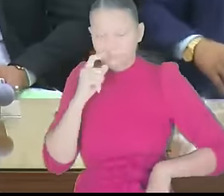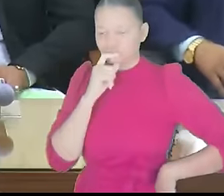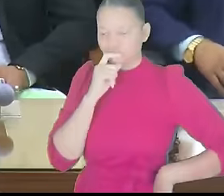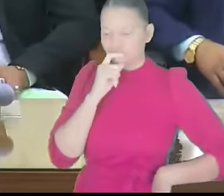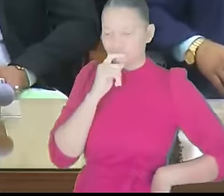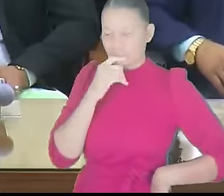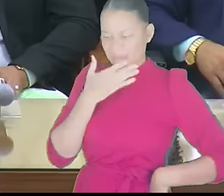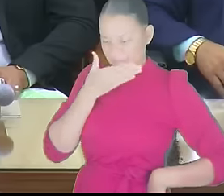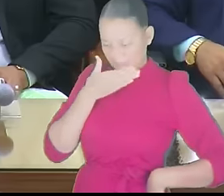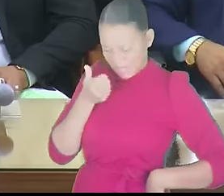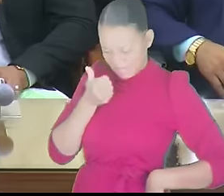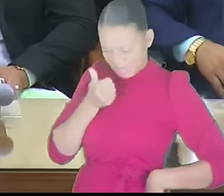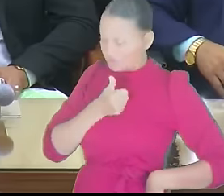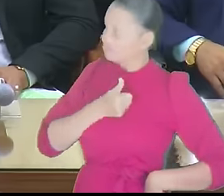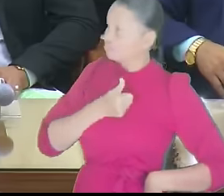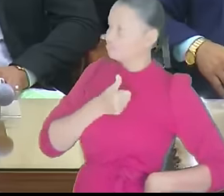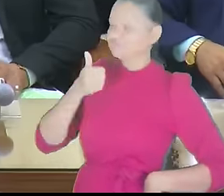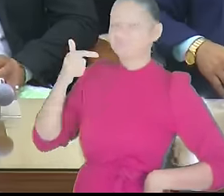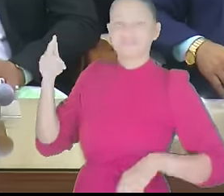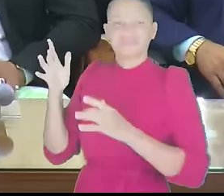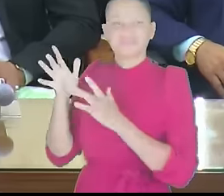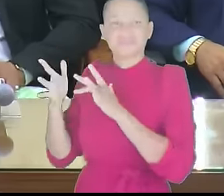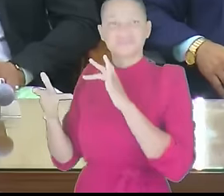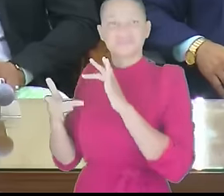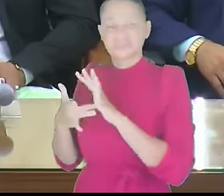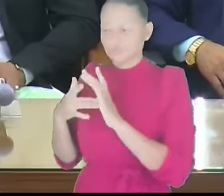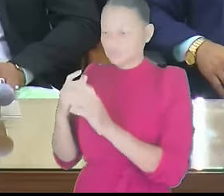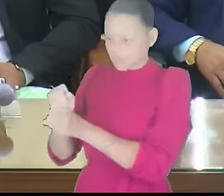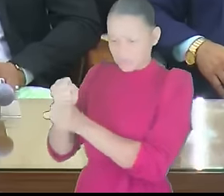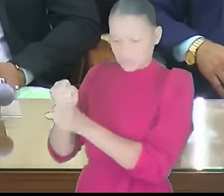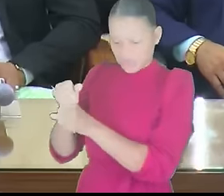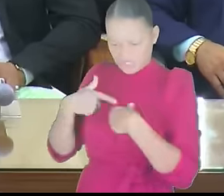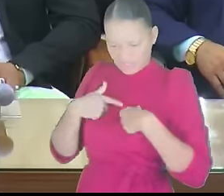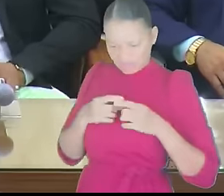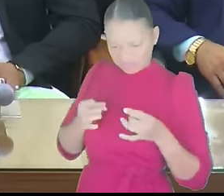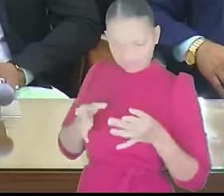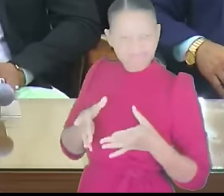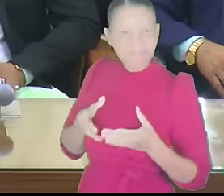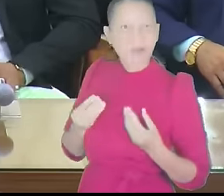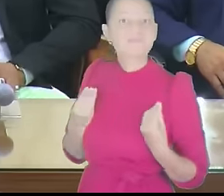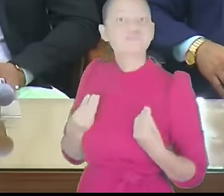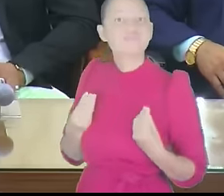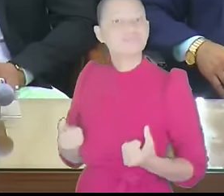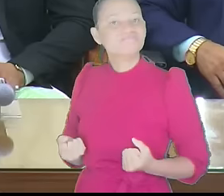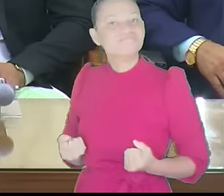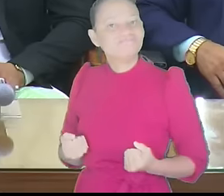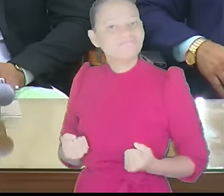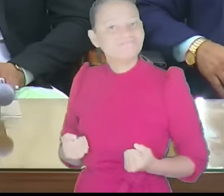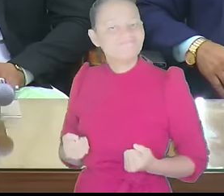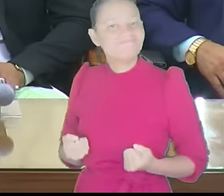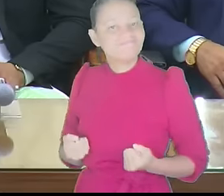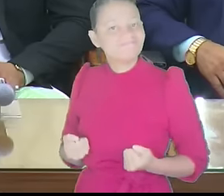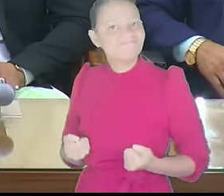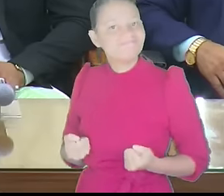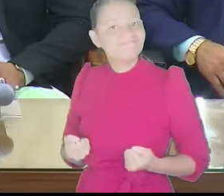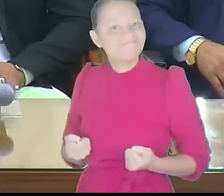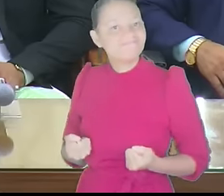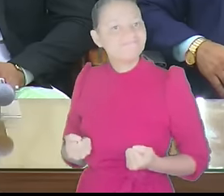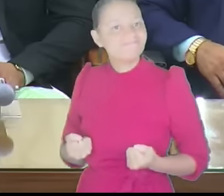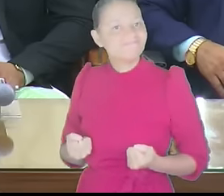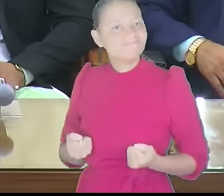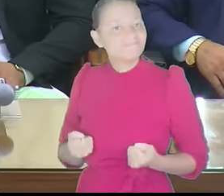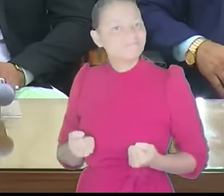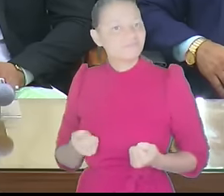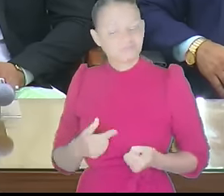do que Jesus. Jesus disse que não abre mão da igreja, e eu vou abrir mão da igreja. Eu sou